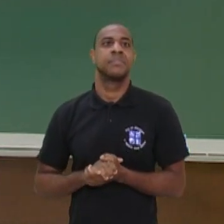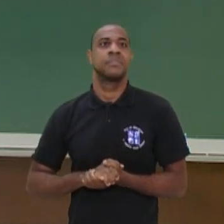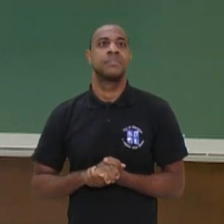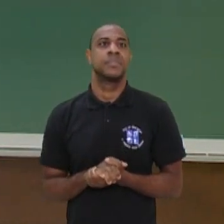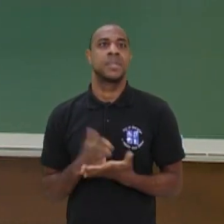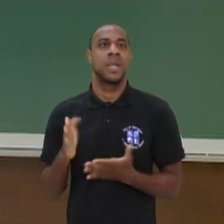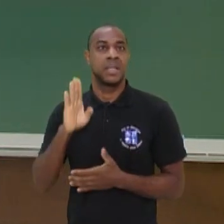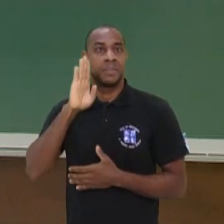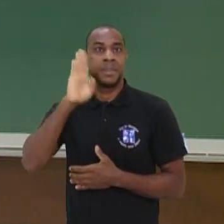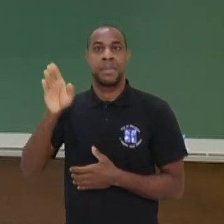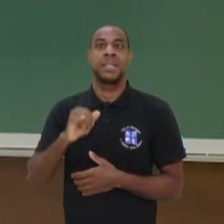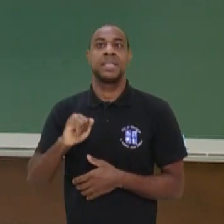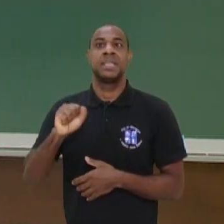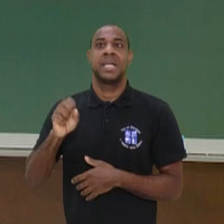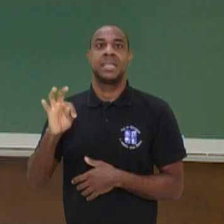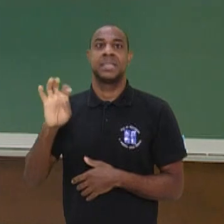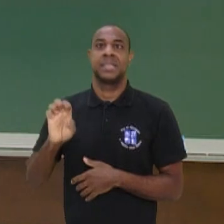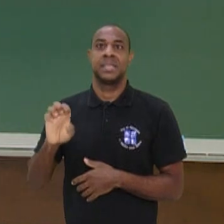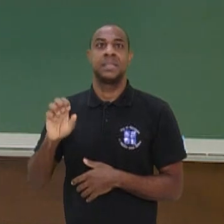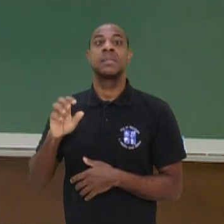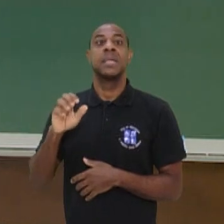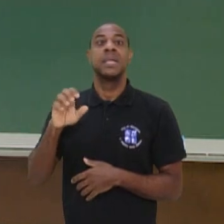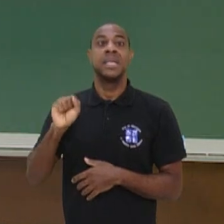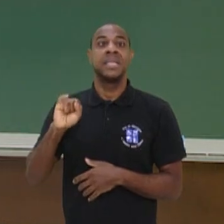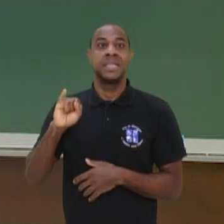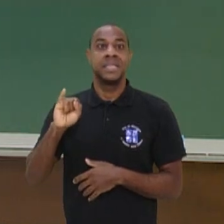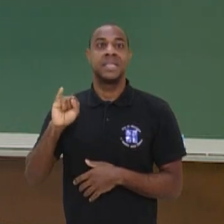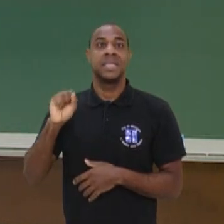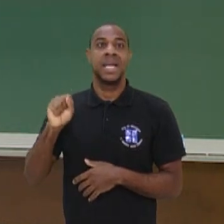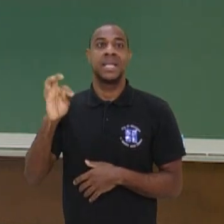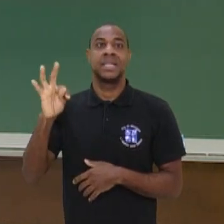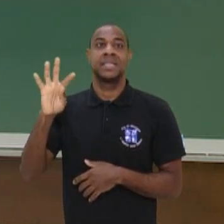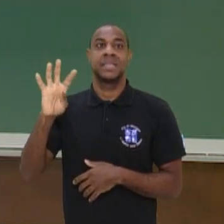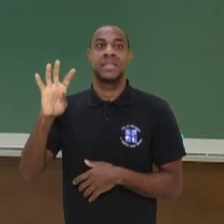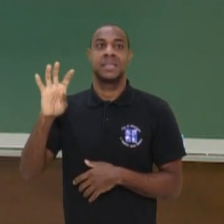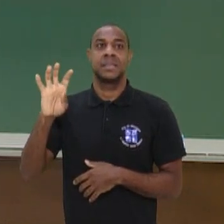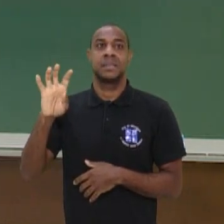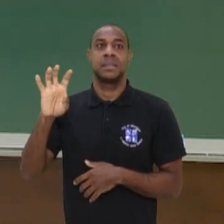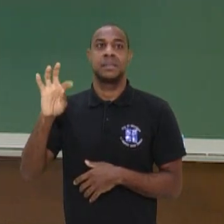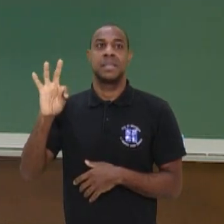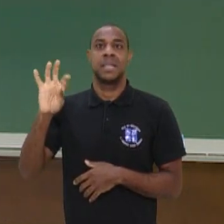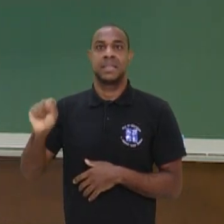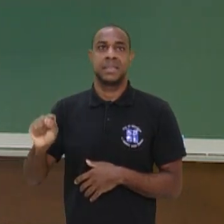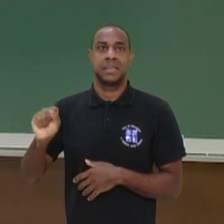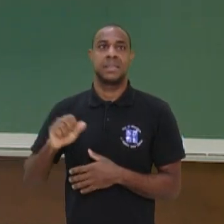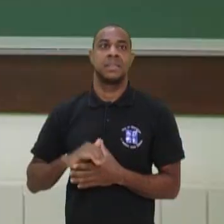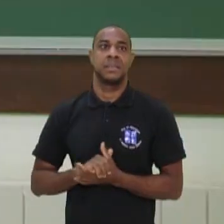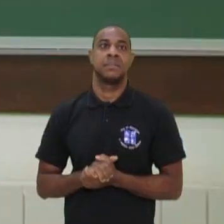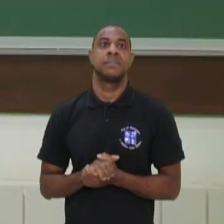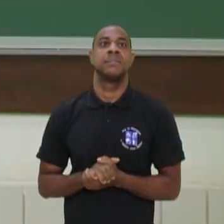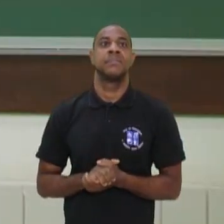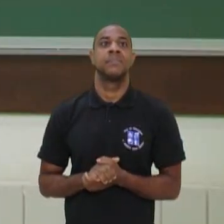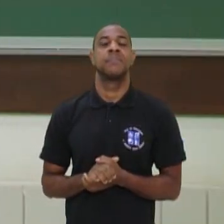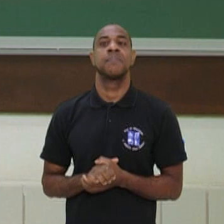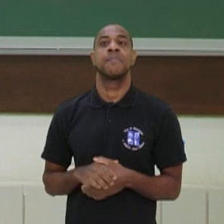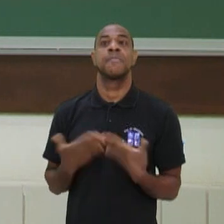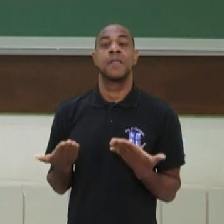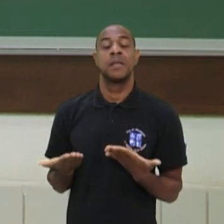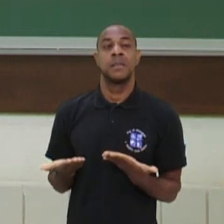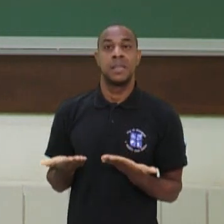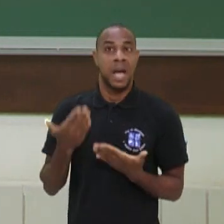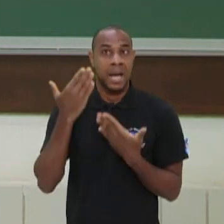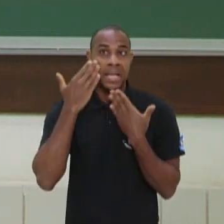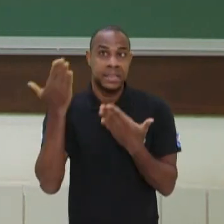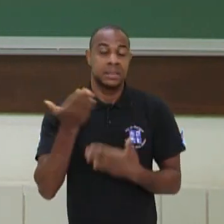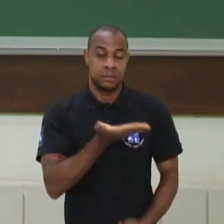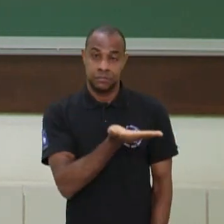ISTs. Não falamos de algumas delas ali. A prevenção combinada é a melhor forma de prevenir as ISTs. Pessoal,